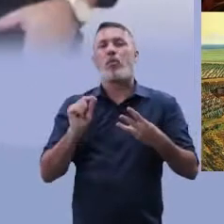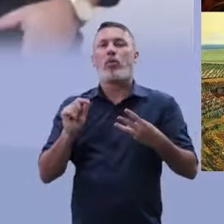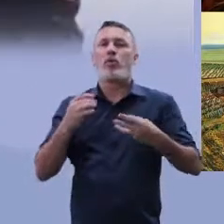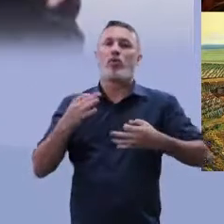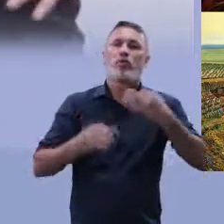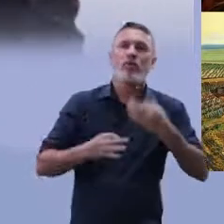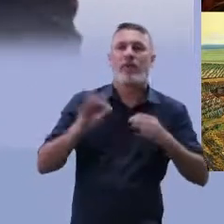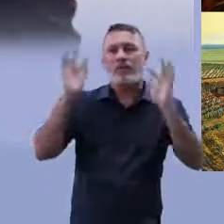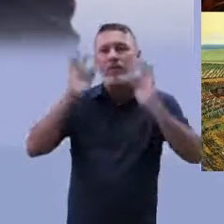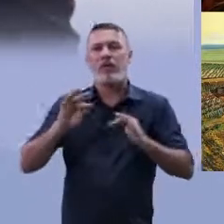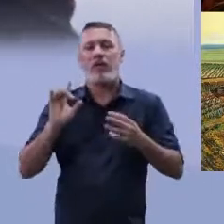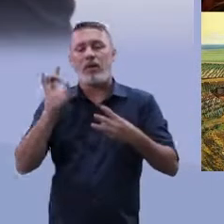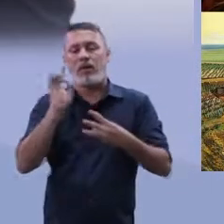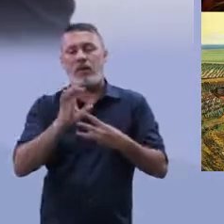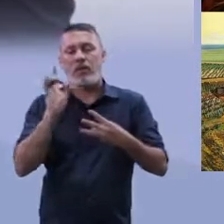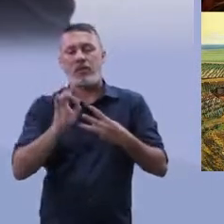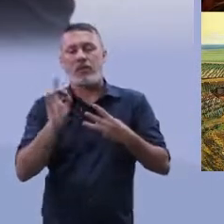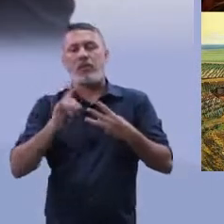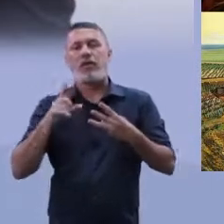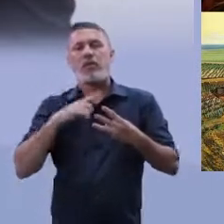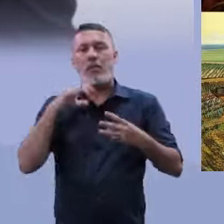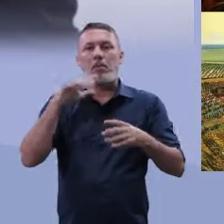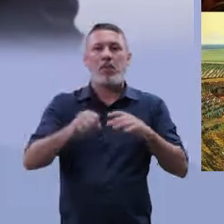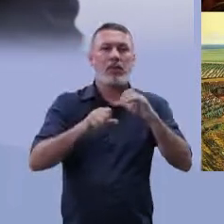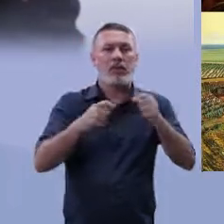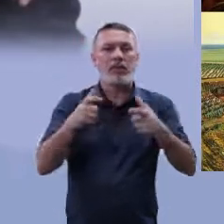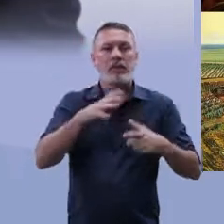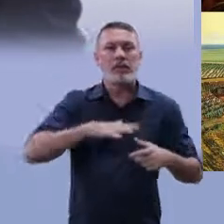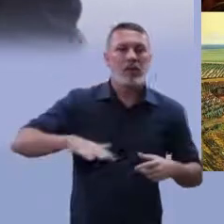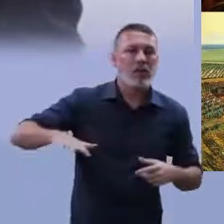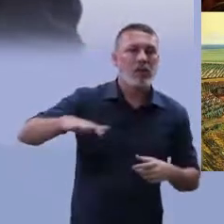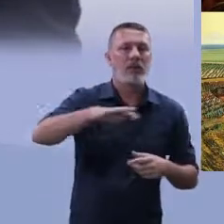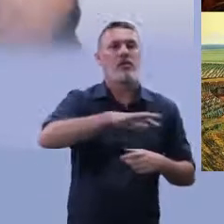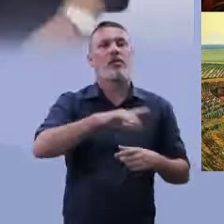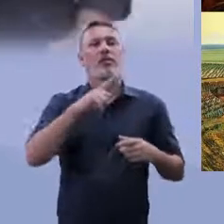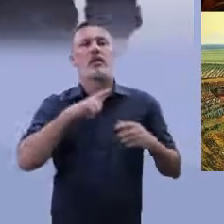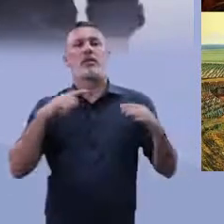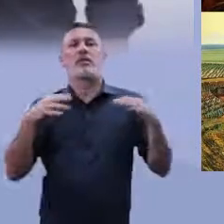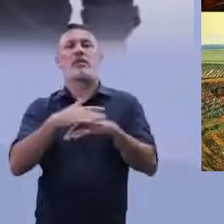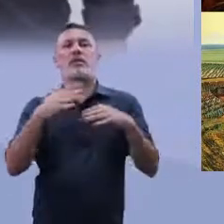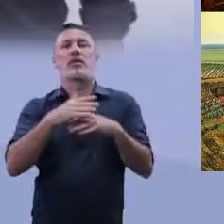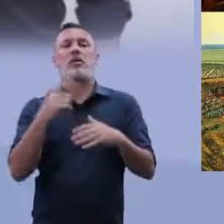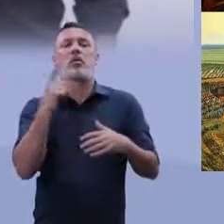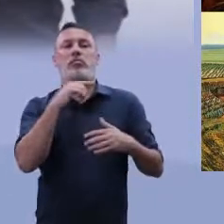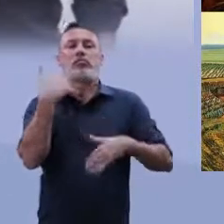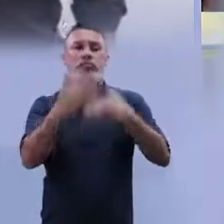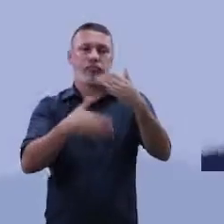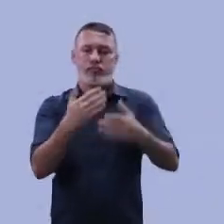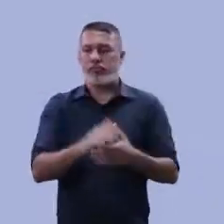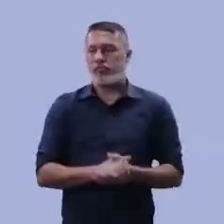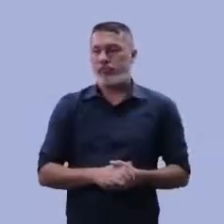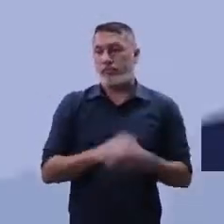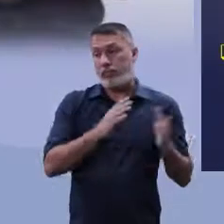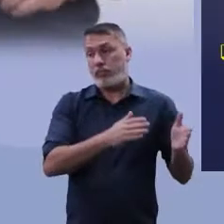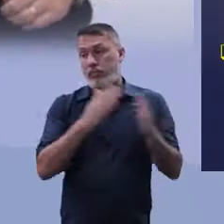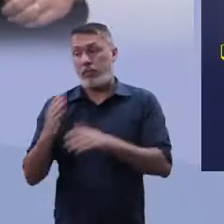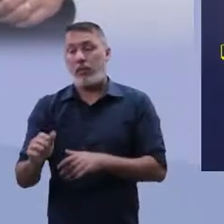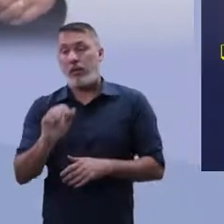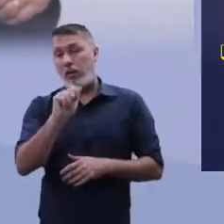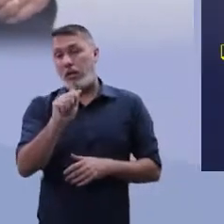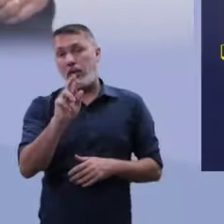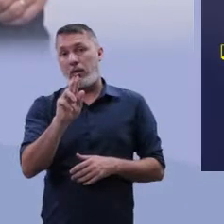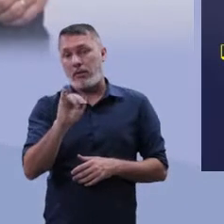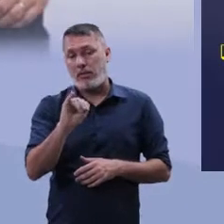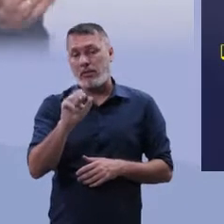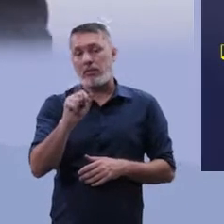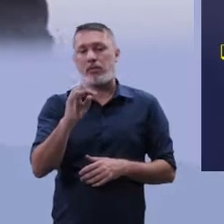e a felicidade está em cada um encontrar o seu canto, o seu espaço e fazer essa cidade funcionar bem. Aristóteles,